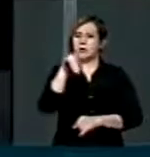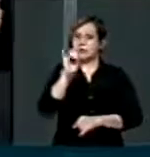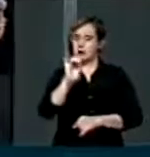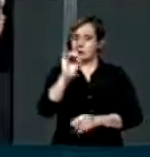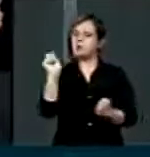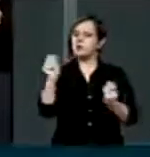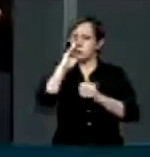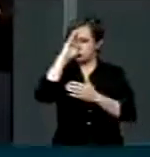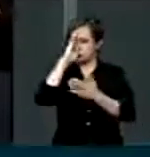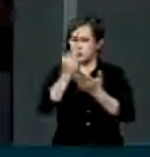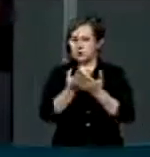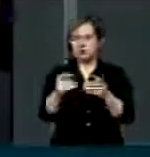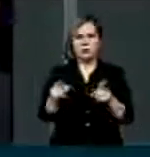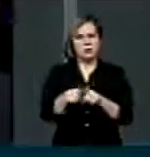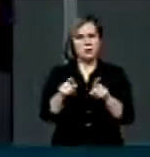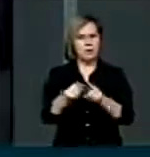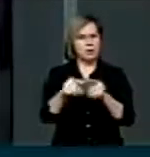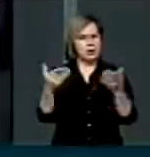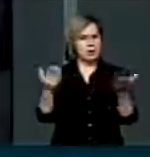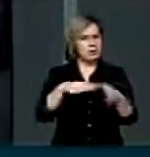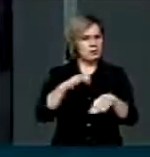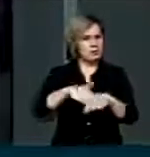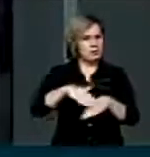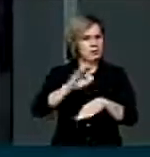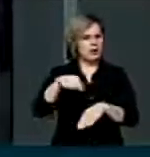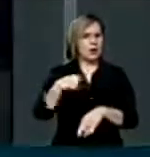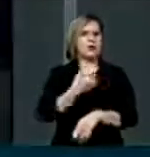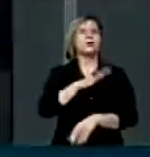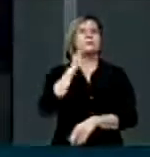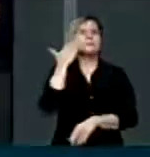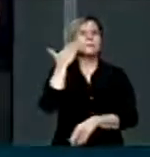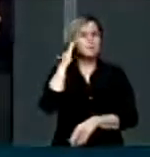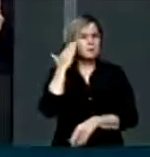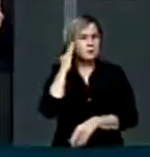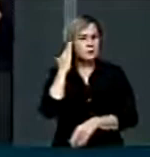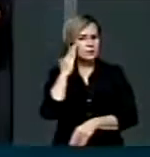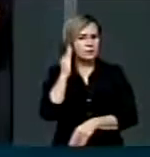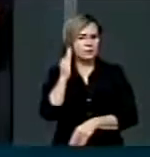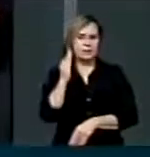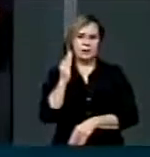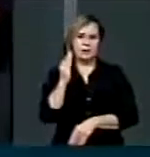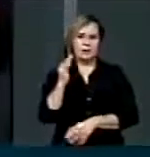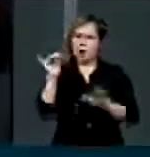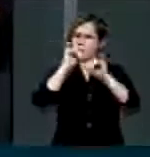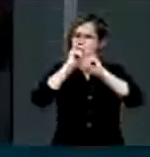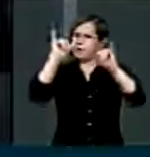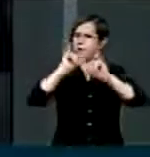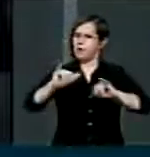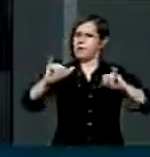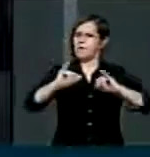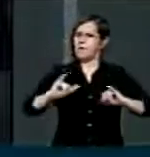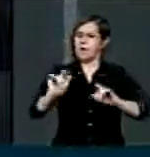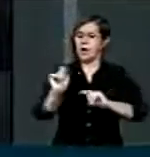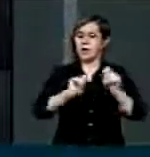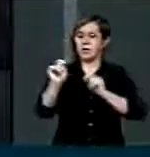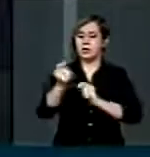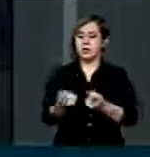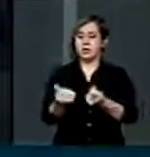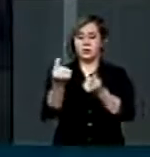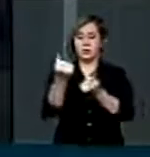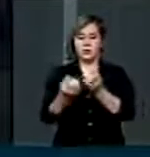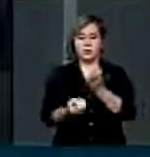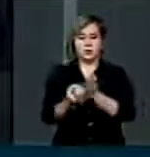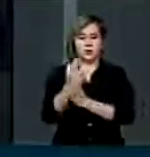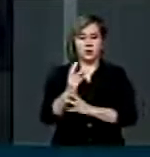fiéis. E mais do que nunca, senhor presidente, nós entendemos que a tão propalada economia gerada do